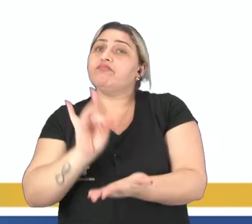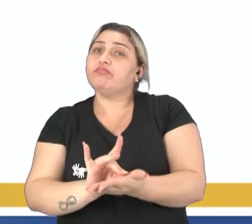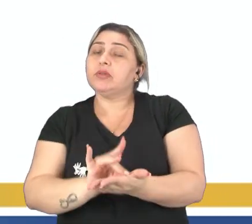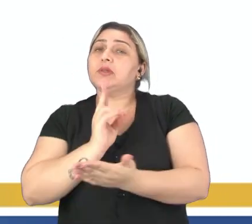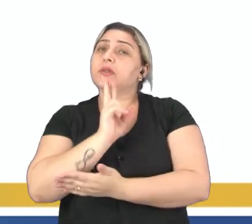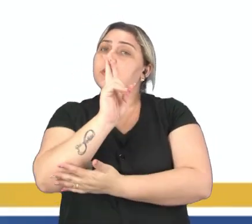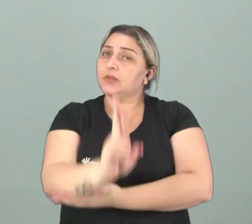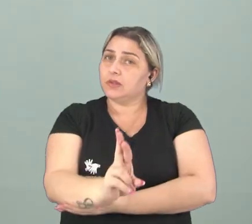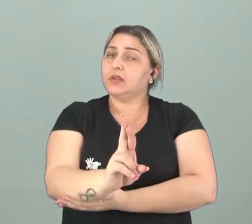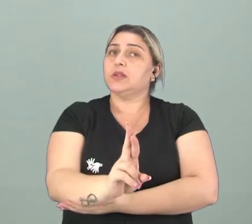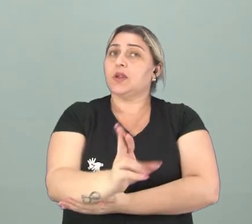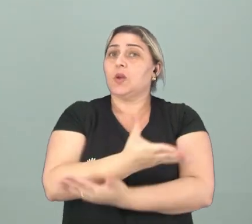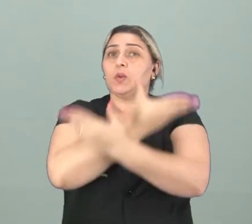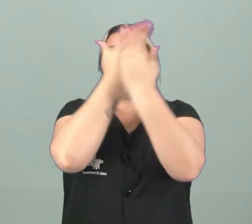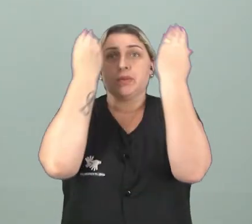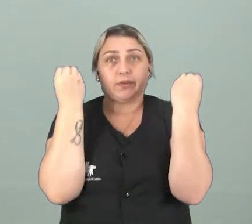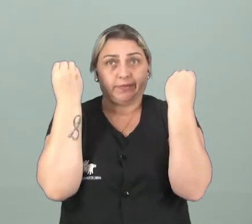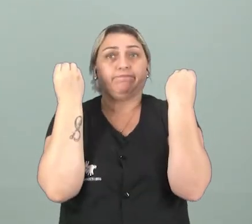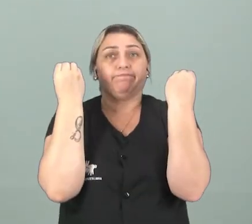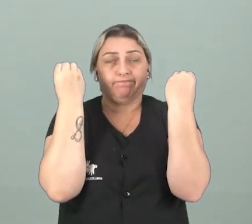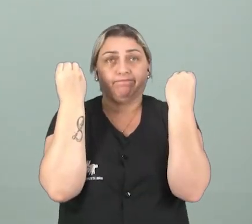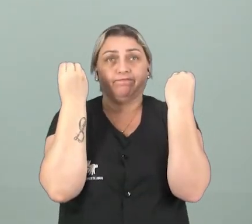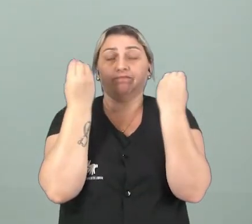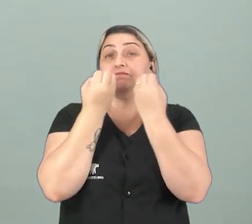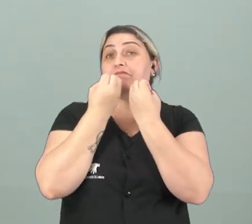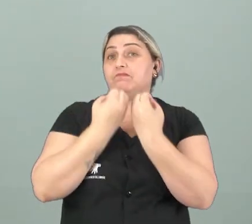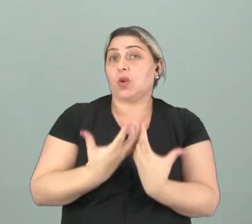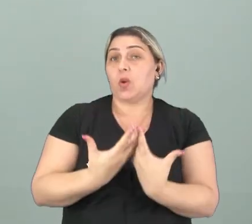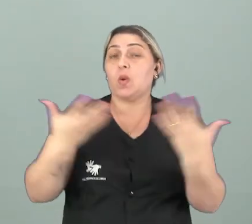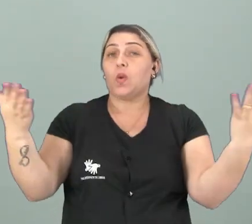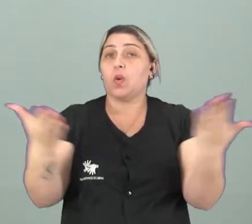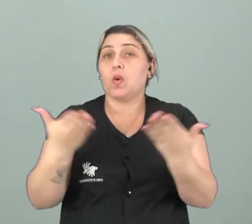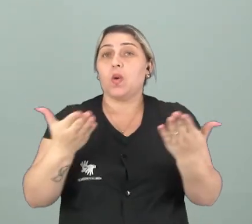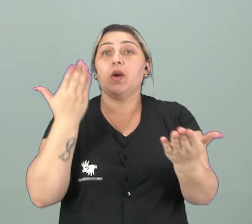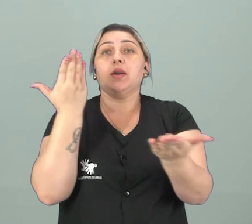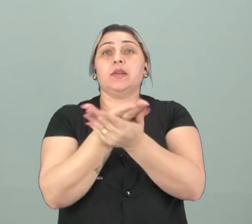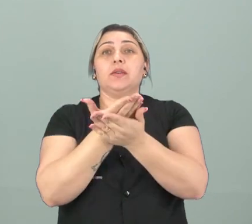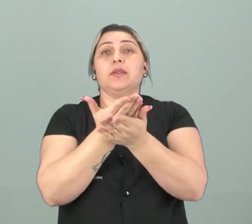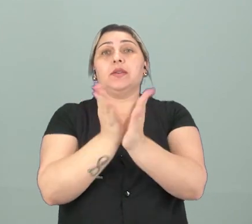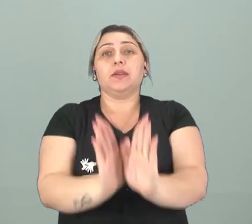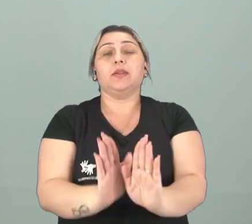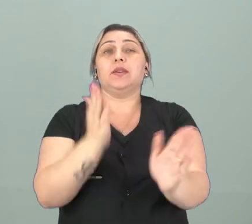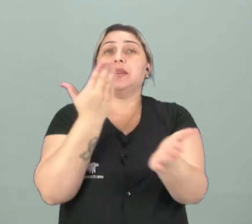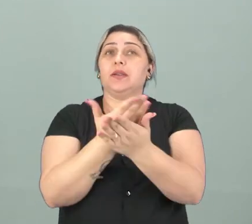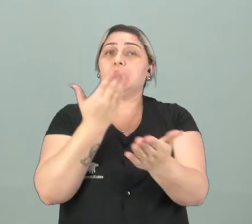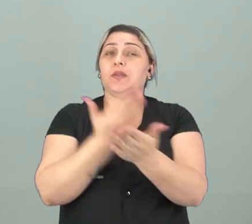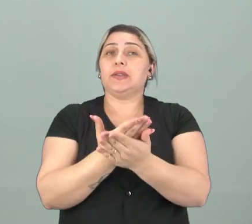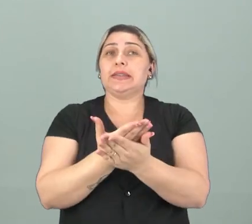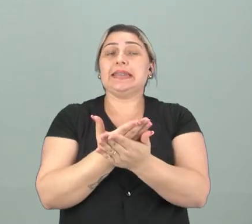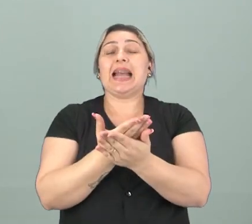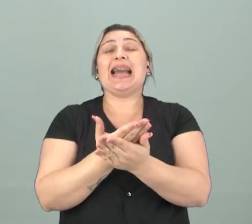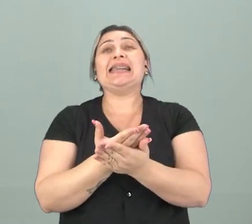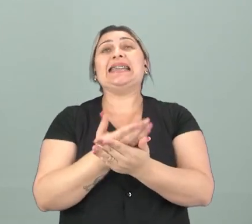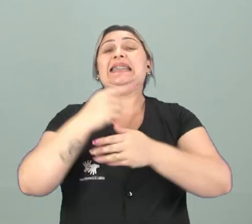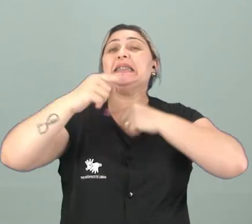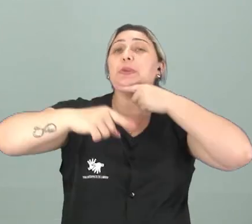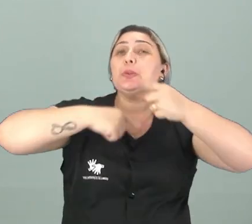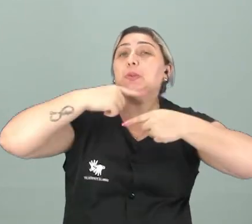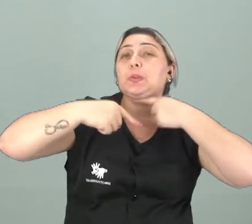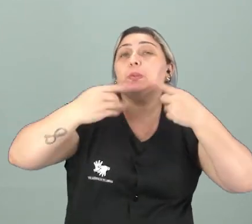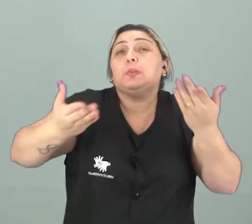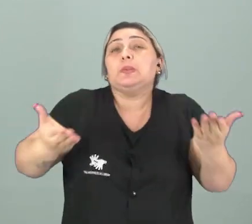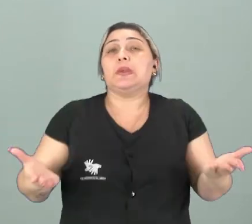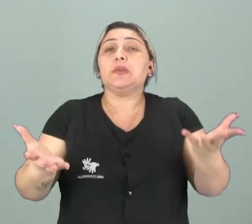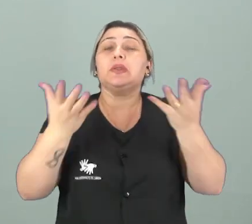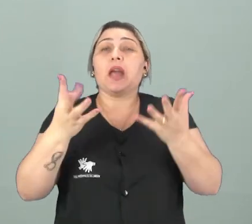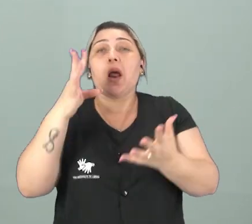nosso resultado. Não esqueçam. Bom, e hoje nós ficamos por aqui. Qualquer coisa, ficou alguma